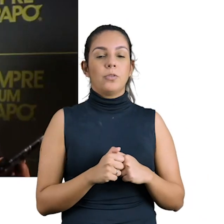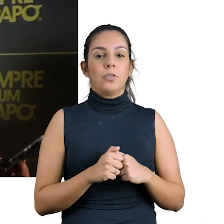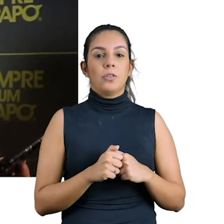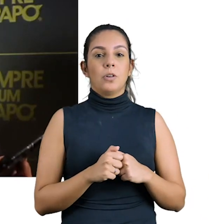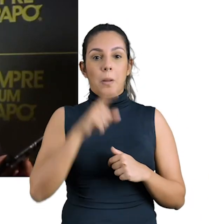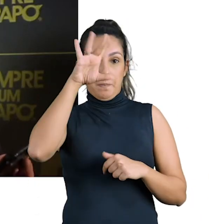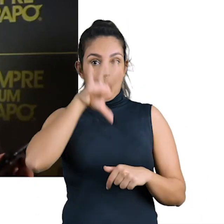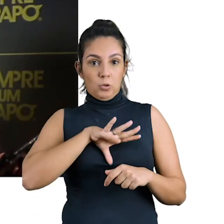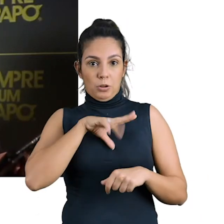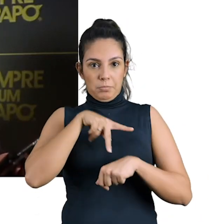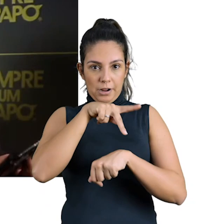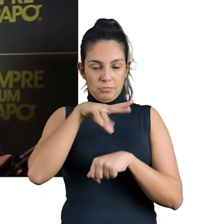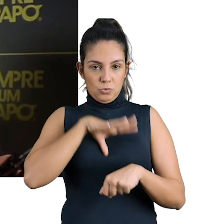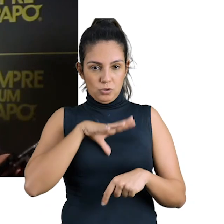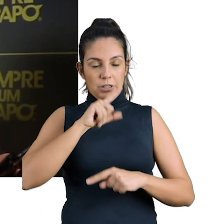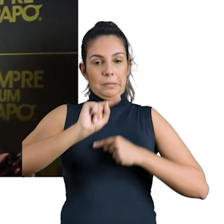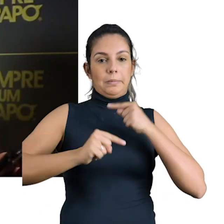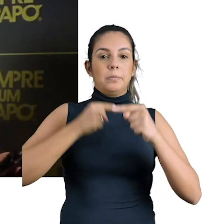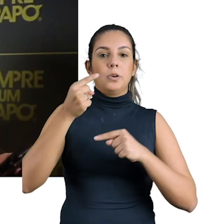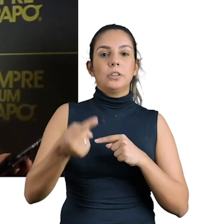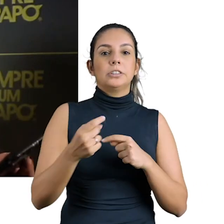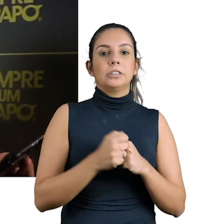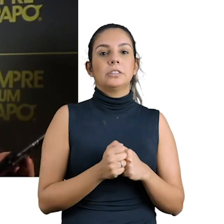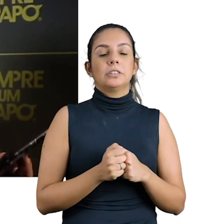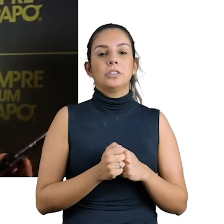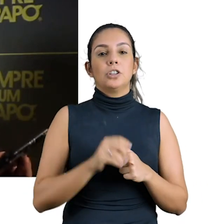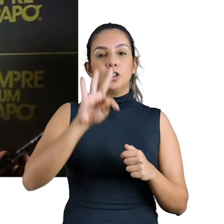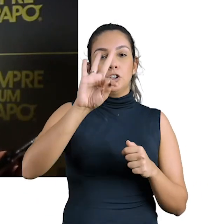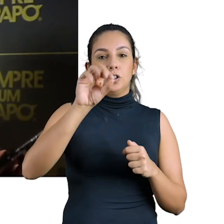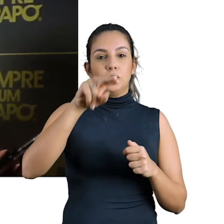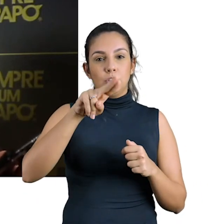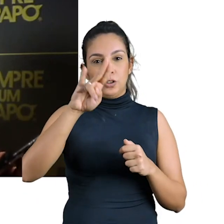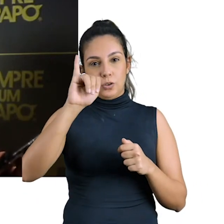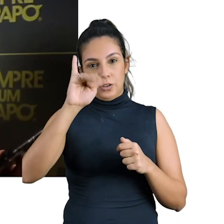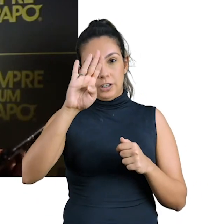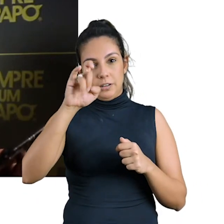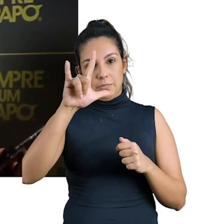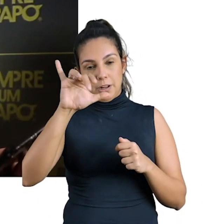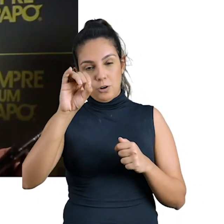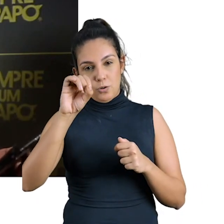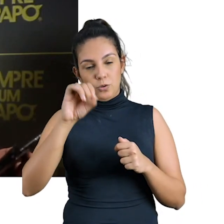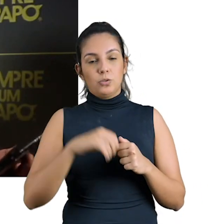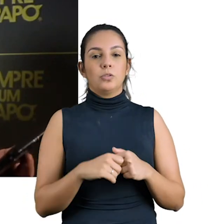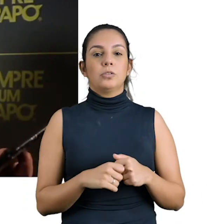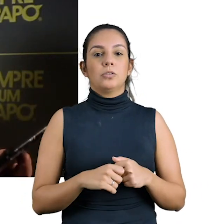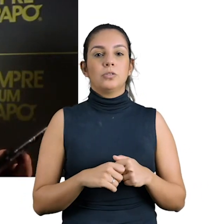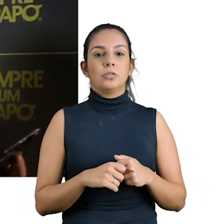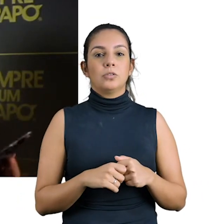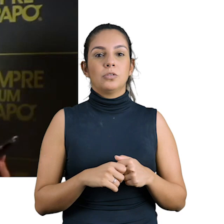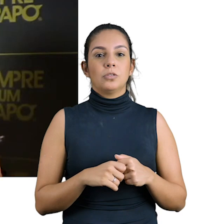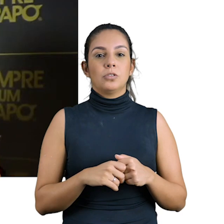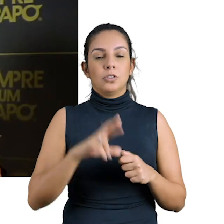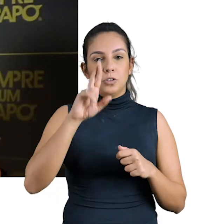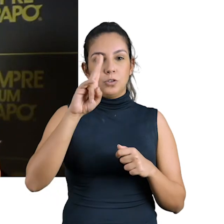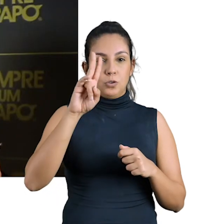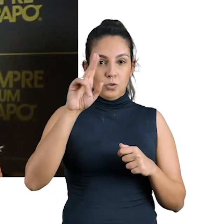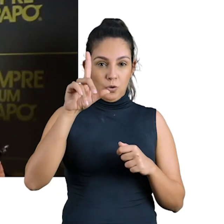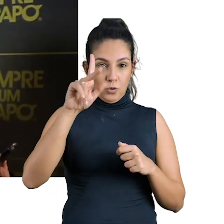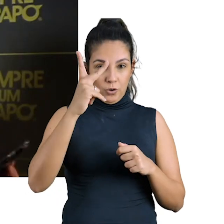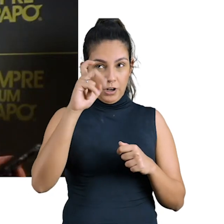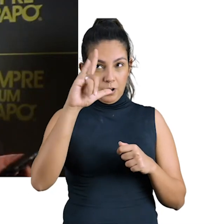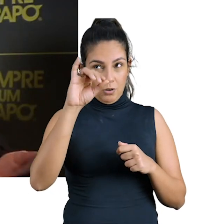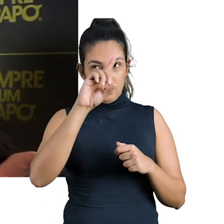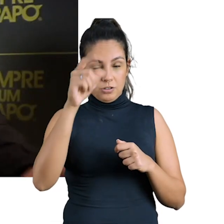de Portugal. Depois, Tony Belotto, Rogério Feres. Rui Castro, Heloísa Starling,